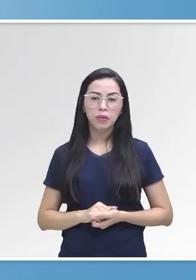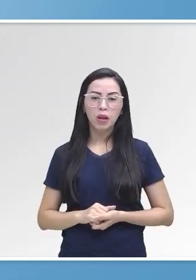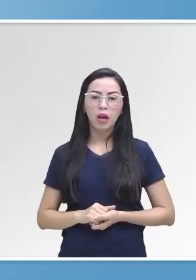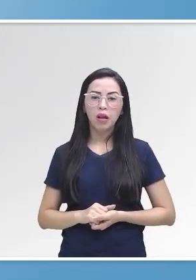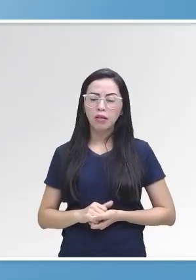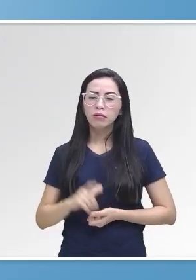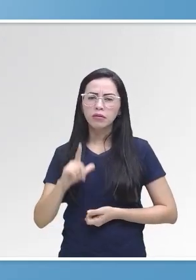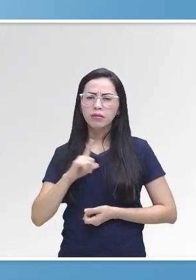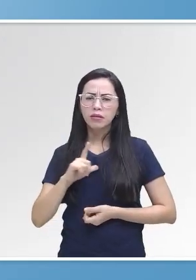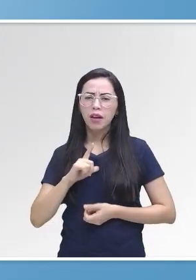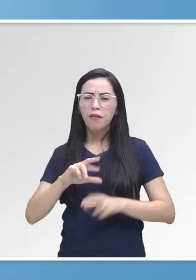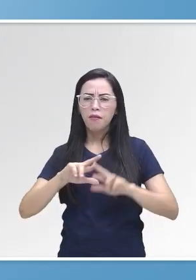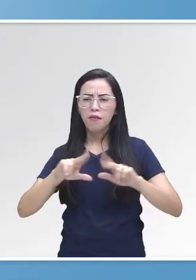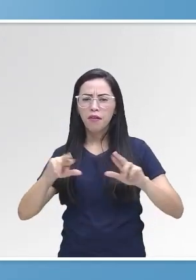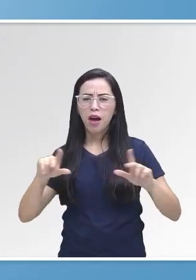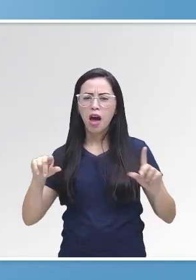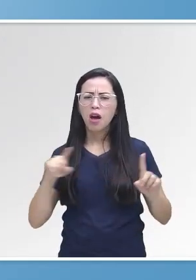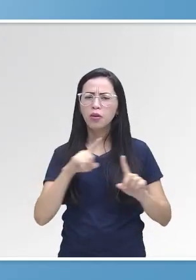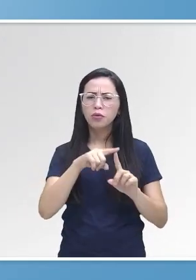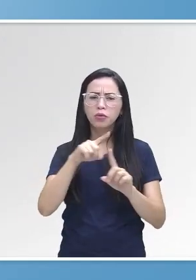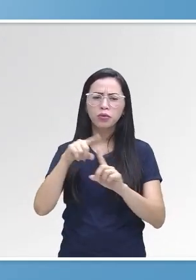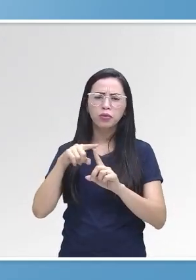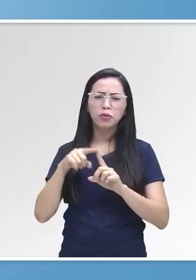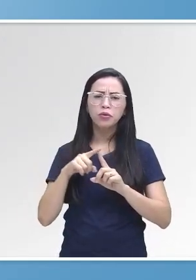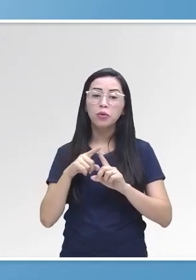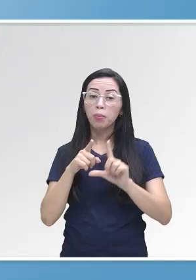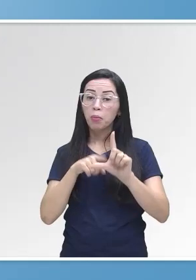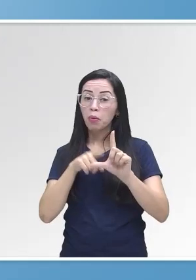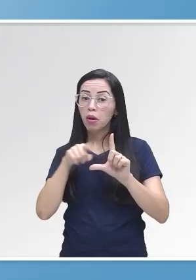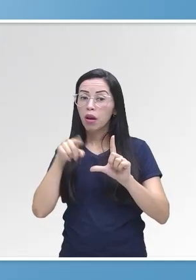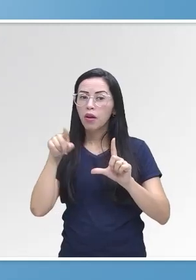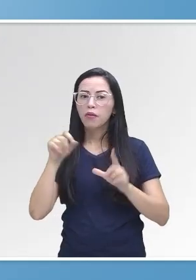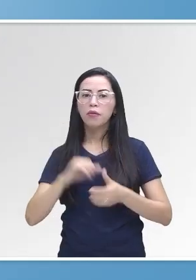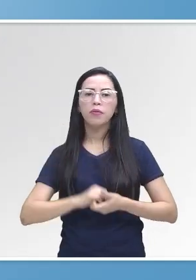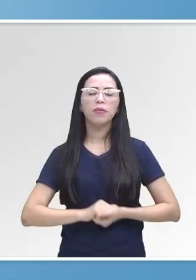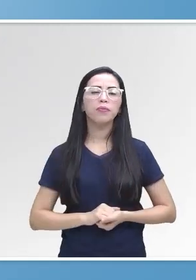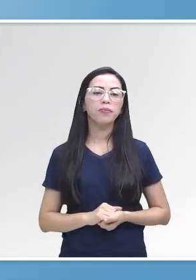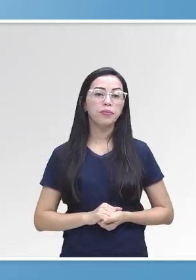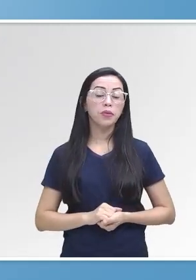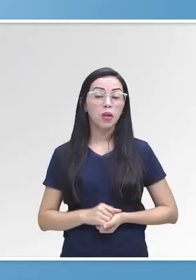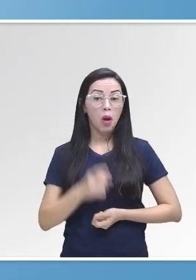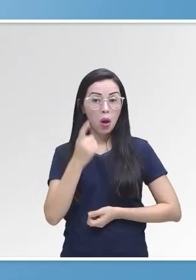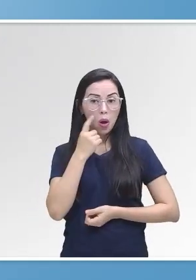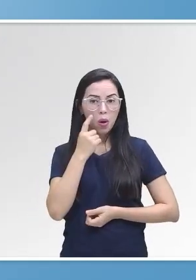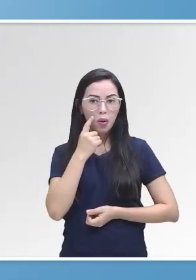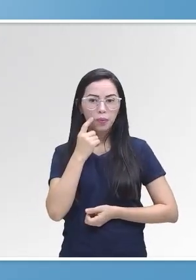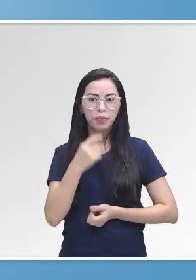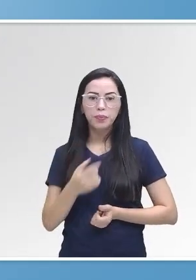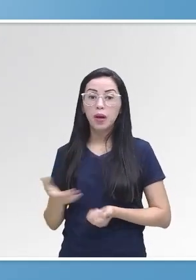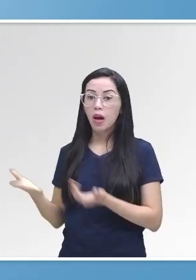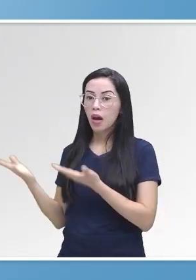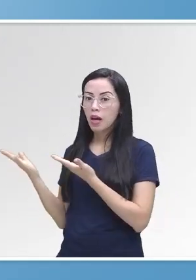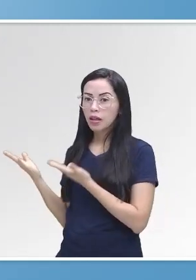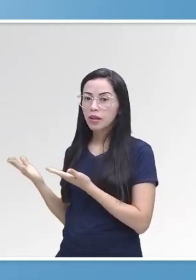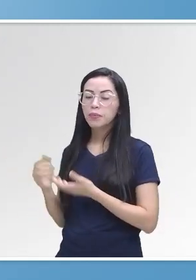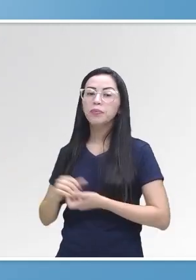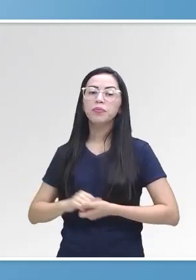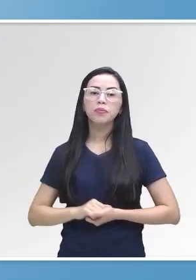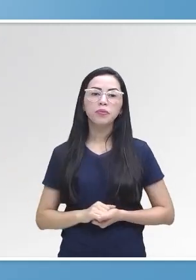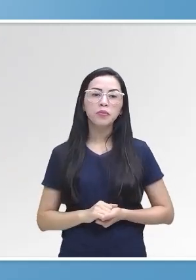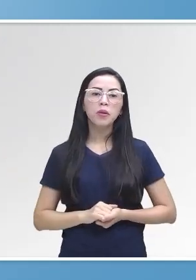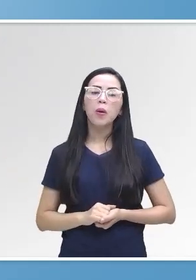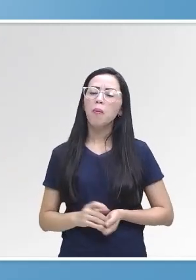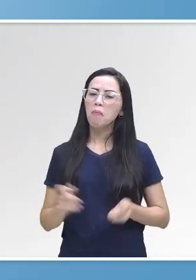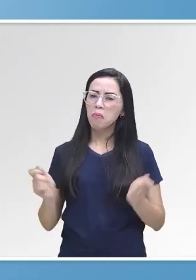de gráficos Oi e aí olha aqui a gente pode representar